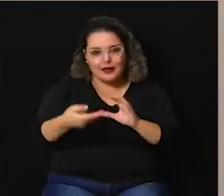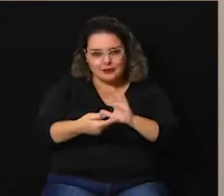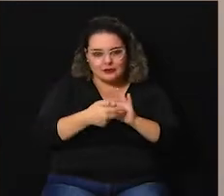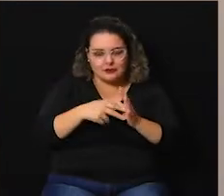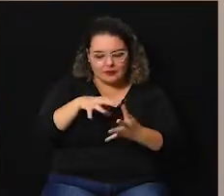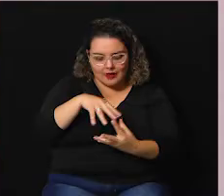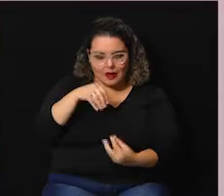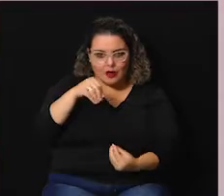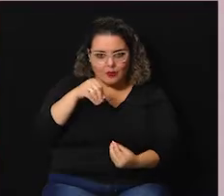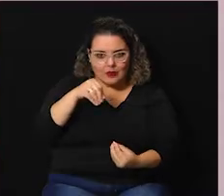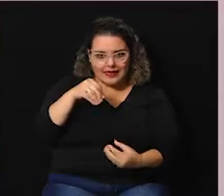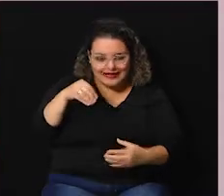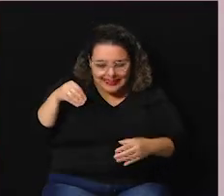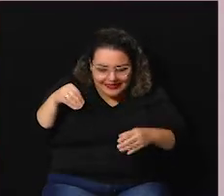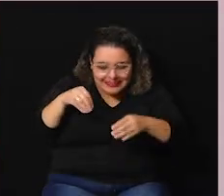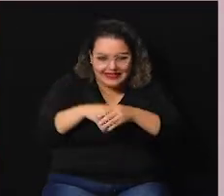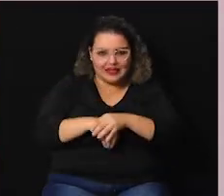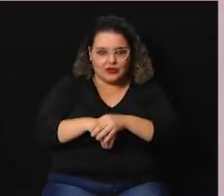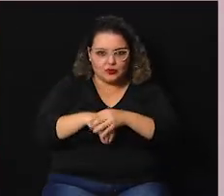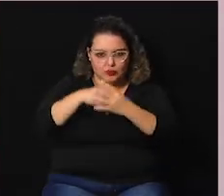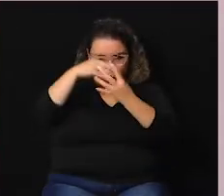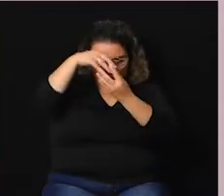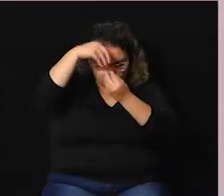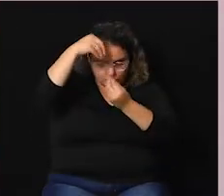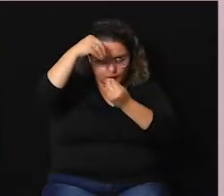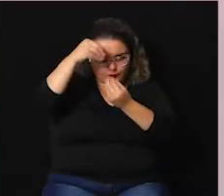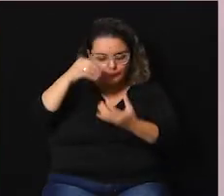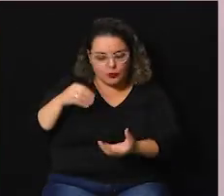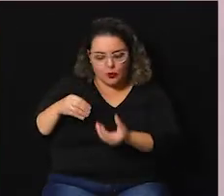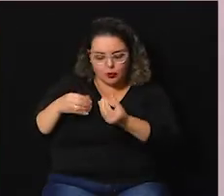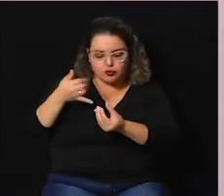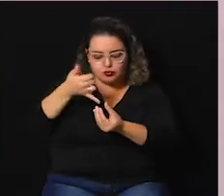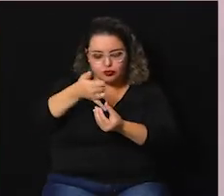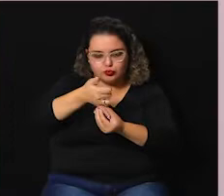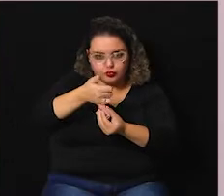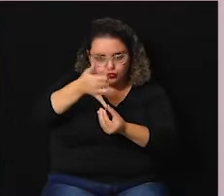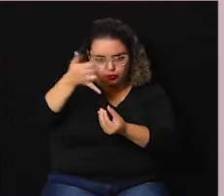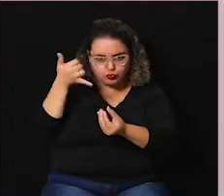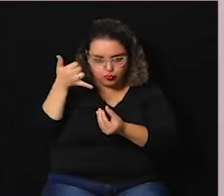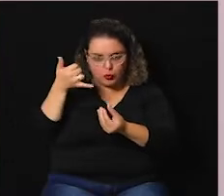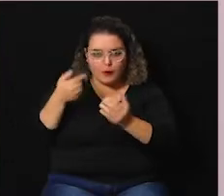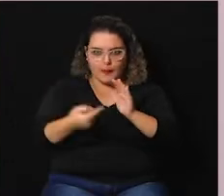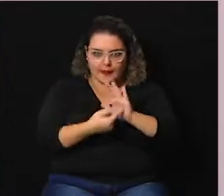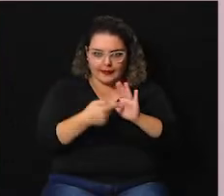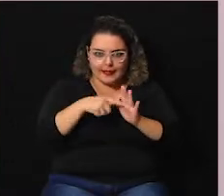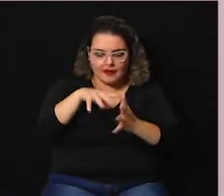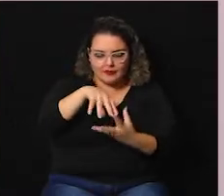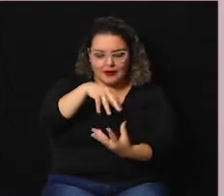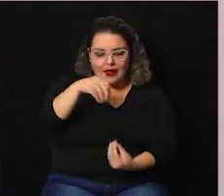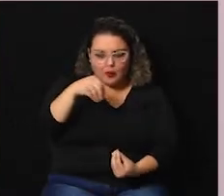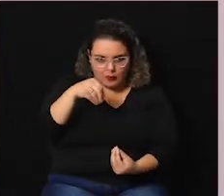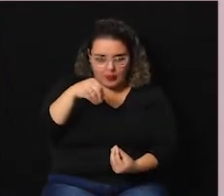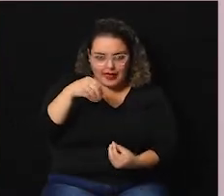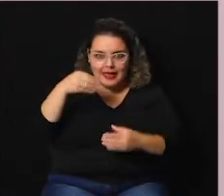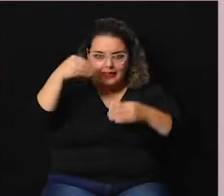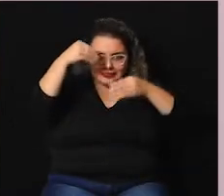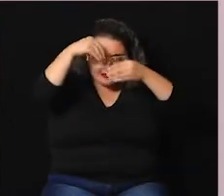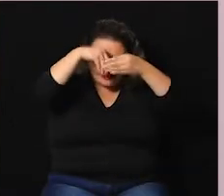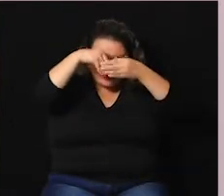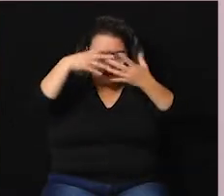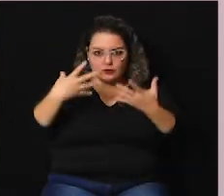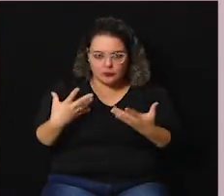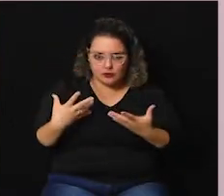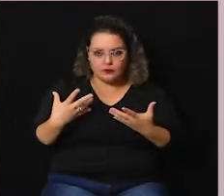cabelo sofre. O senhor disse aí, deu o exemplo, né, da alopecia areata. Dando uma pesquisada sobre o tema, eu vi que tem